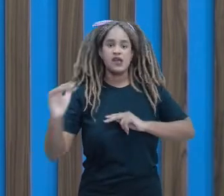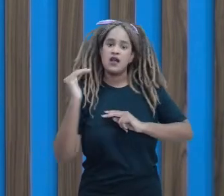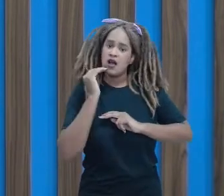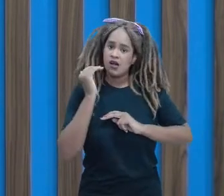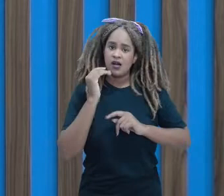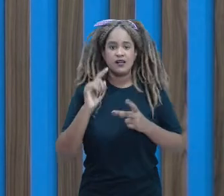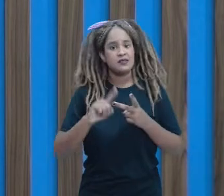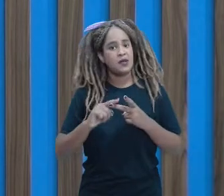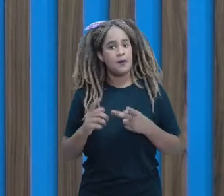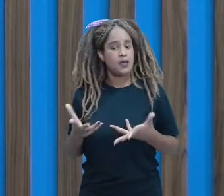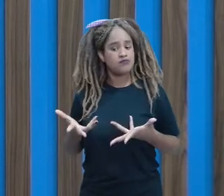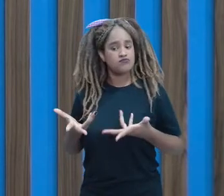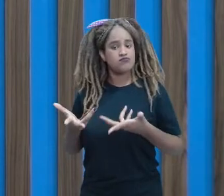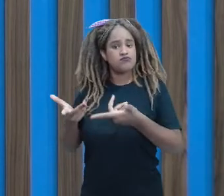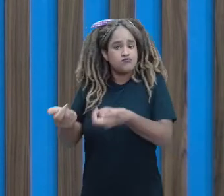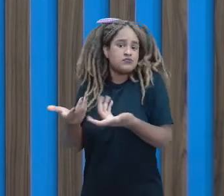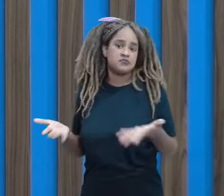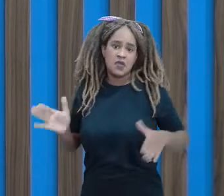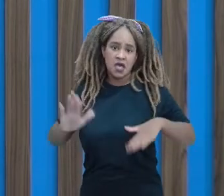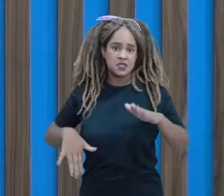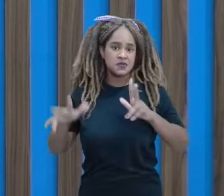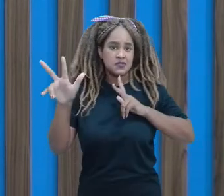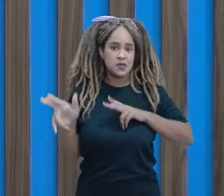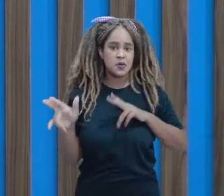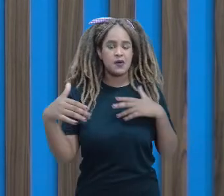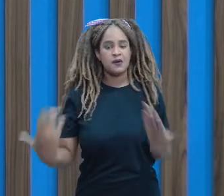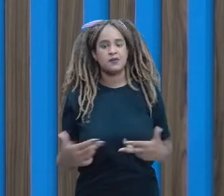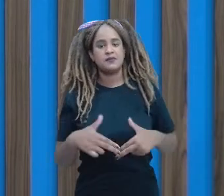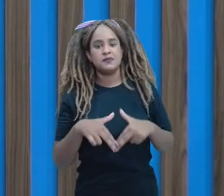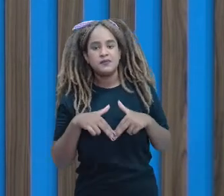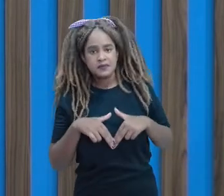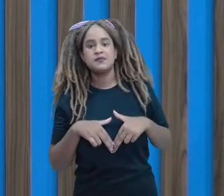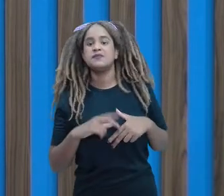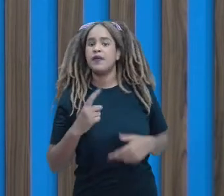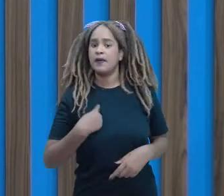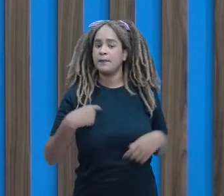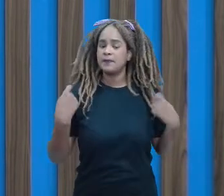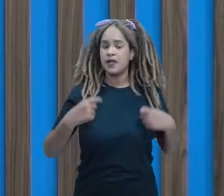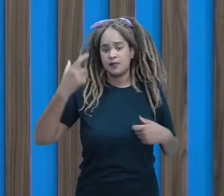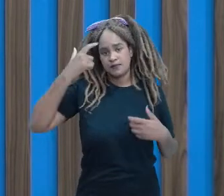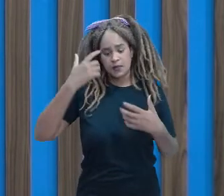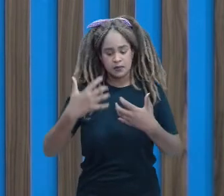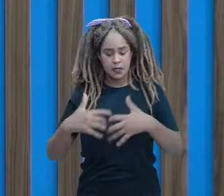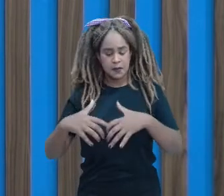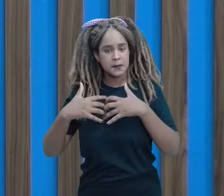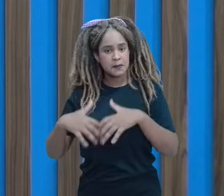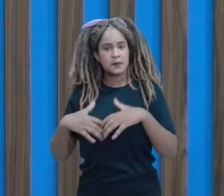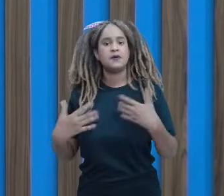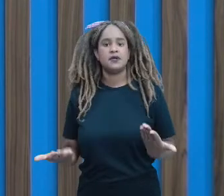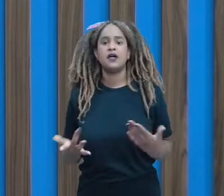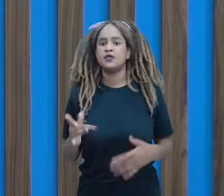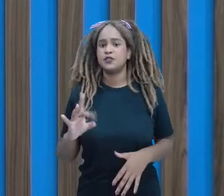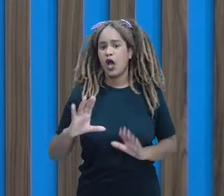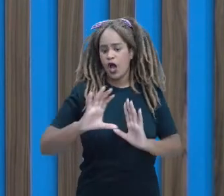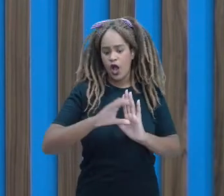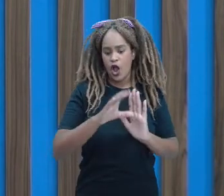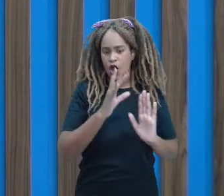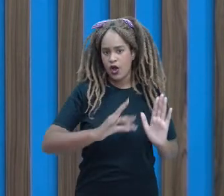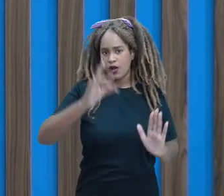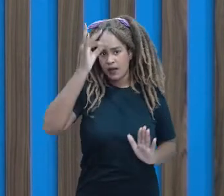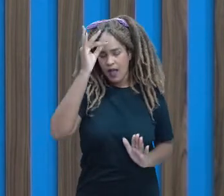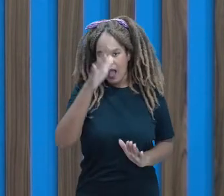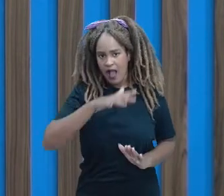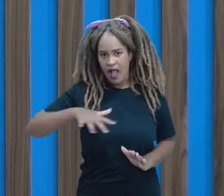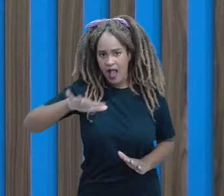como virtude. Então, acho que é algo para a gente não só aprender aí em relação a esse conceito aí da